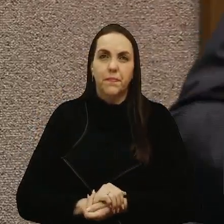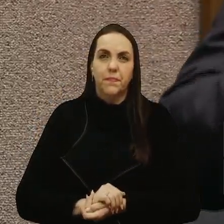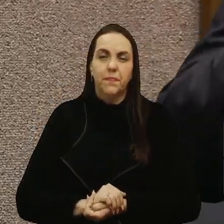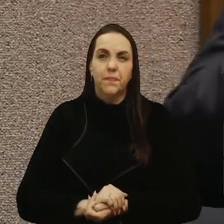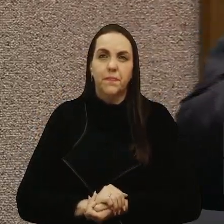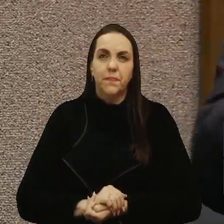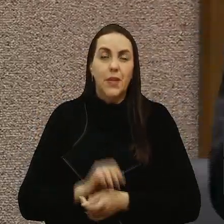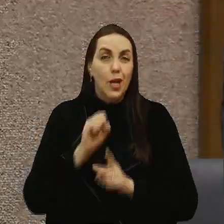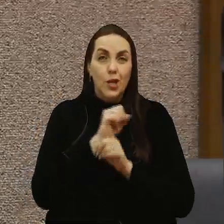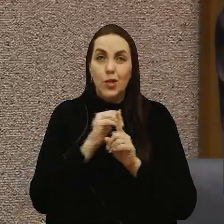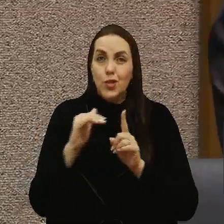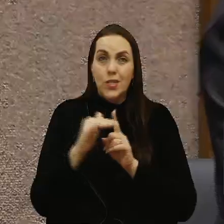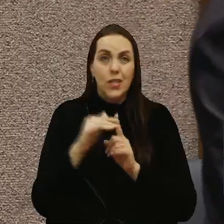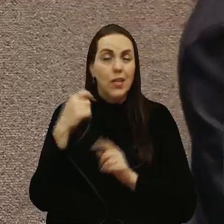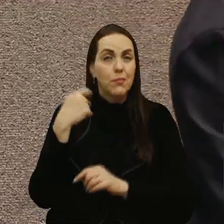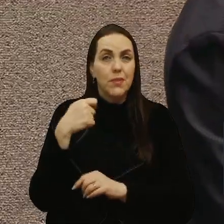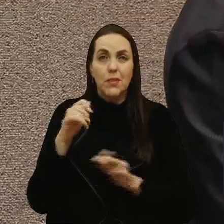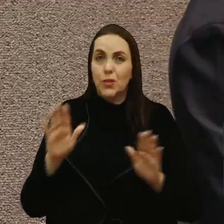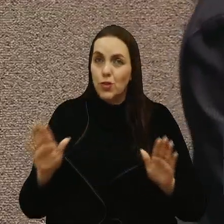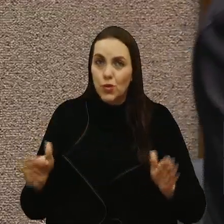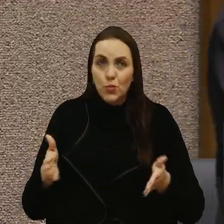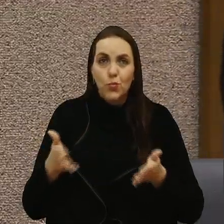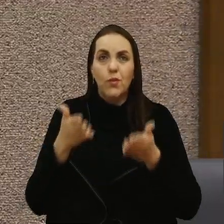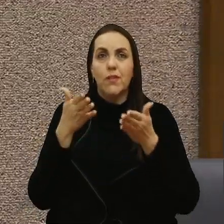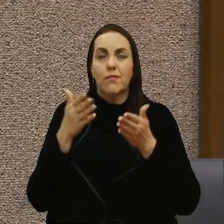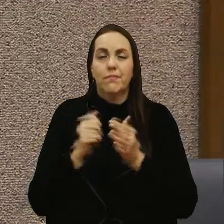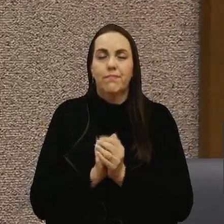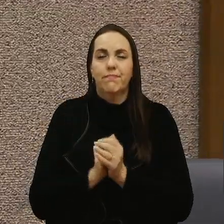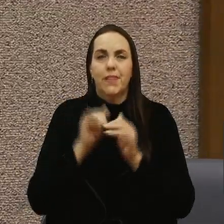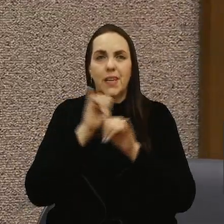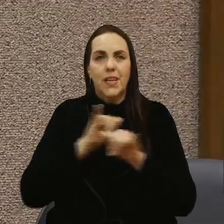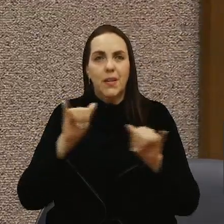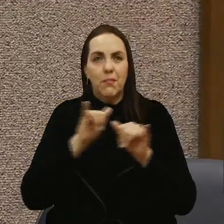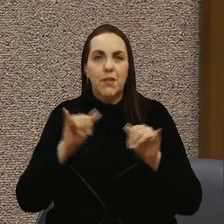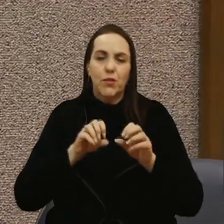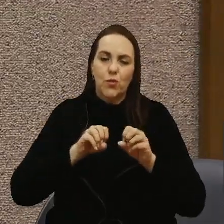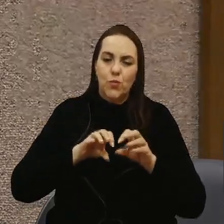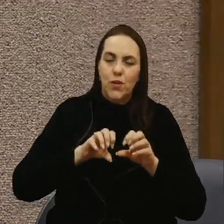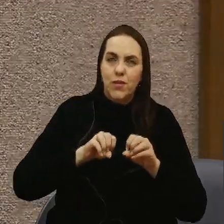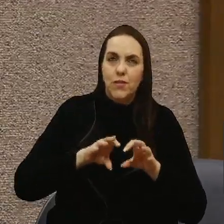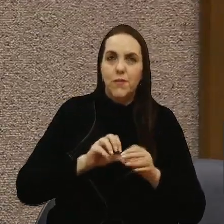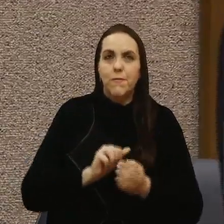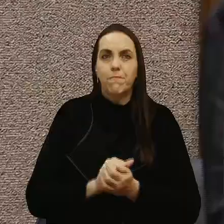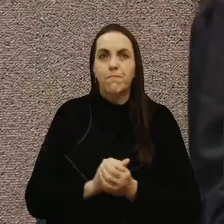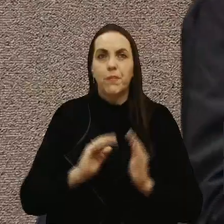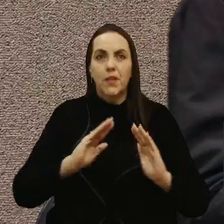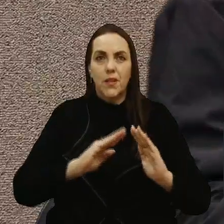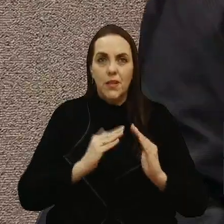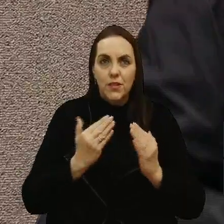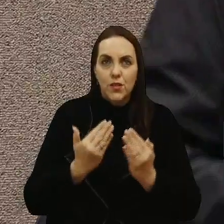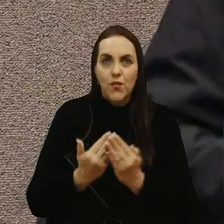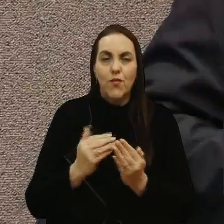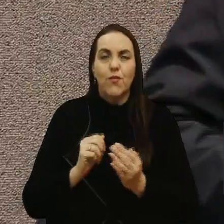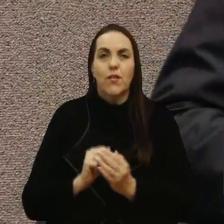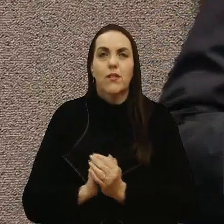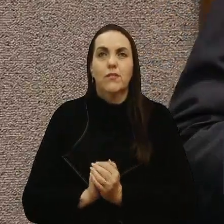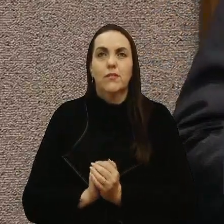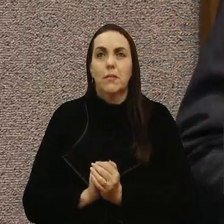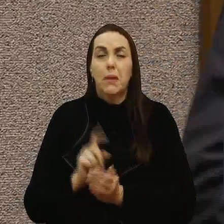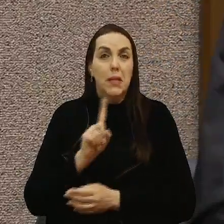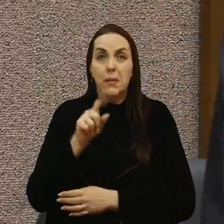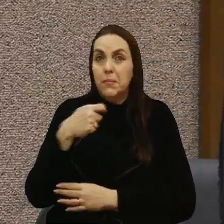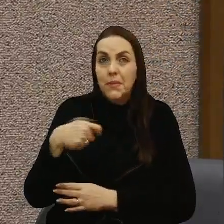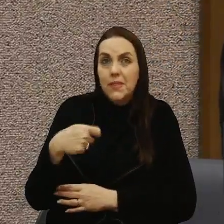A sociedade precisa estimular campanhas educativas nas escolas, para não